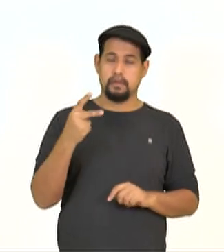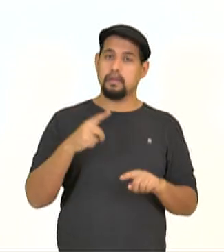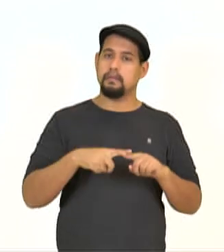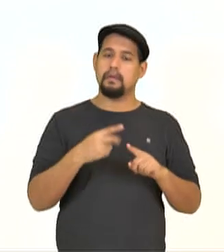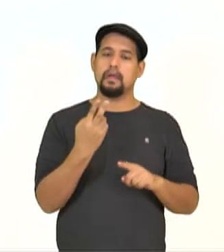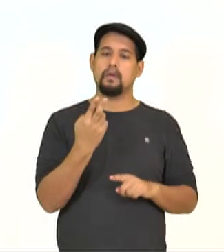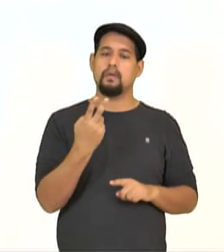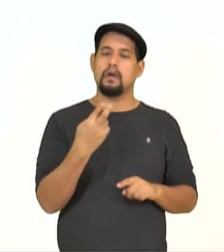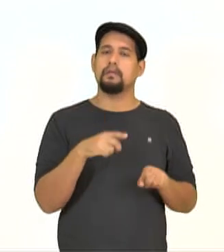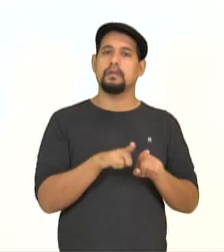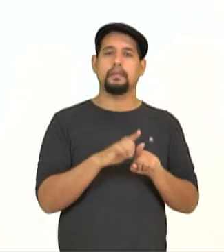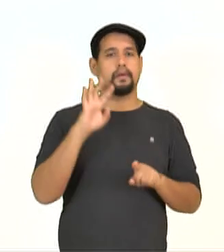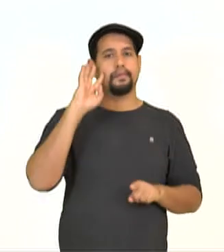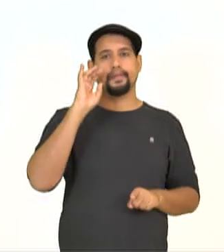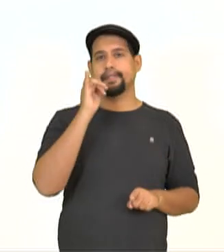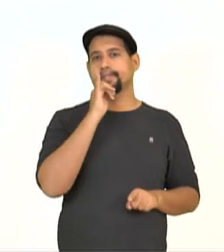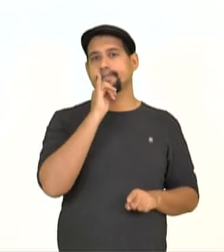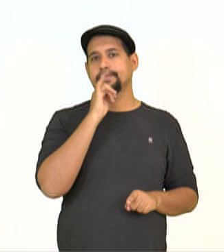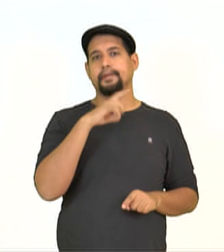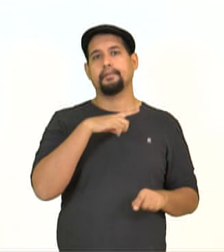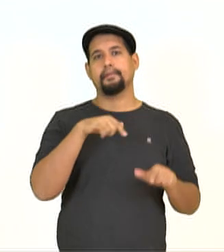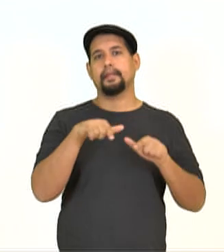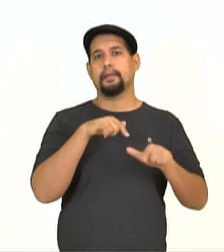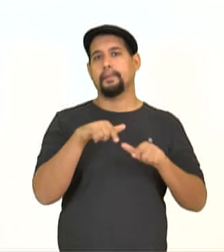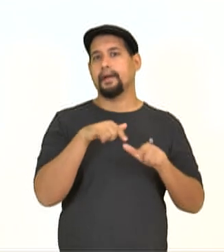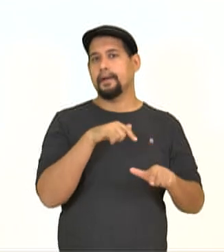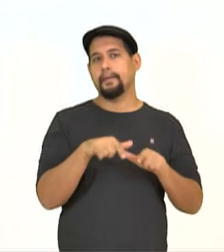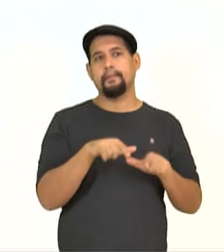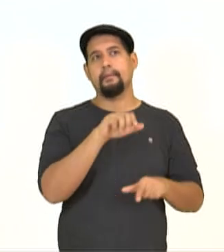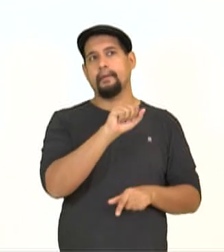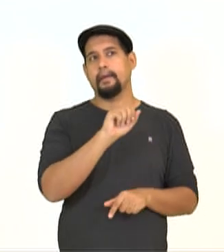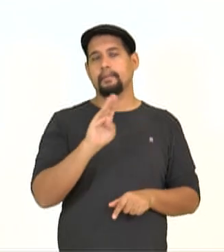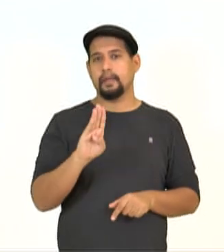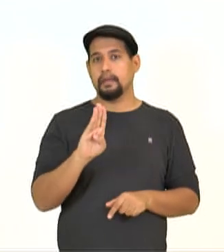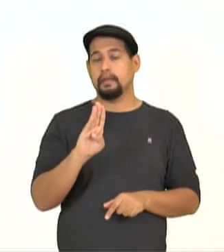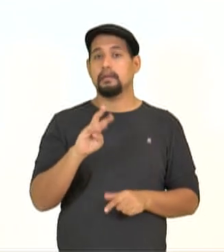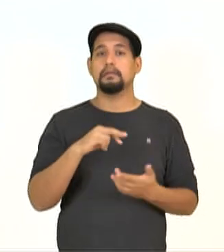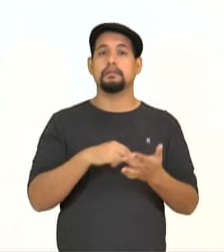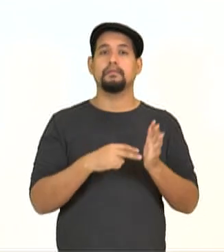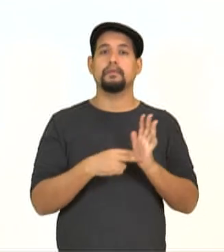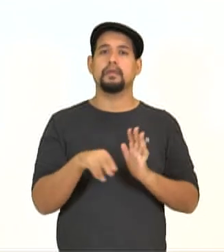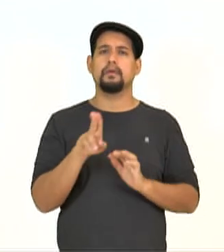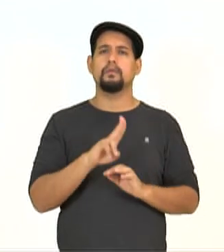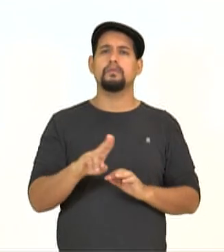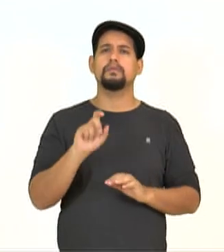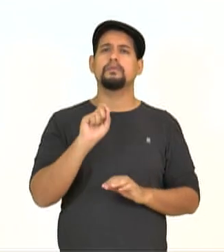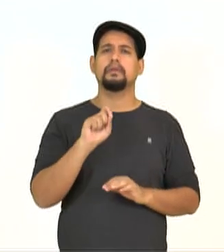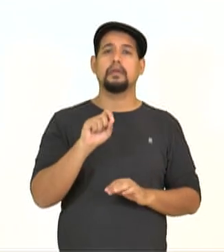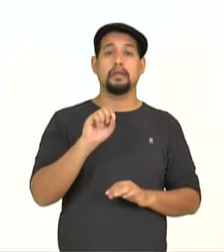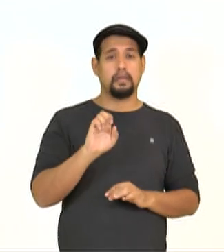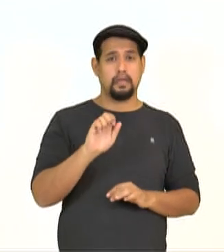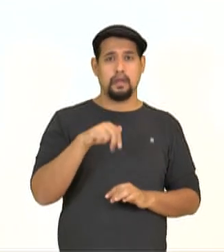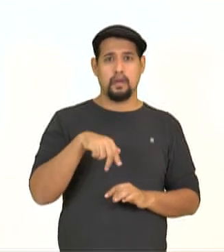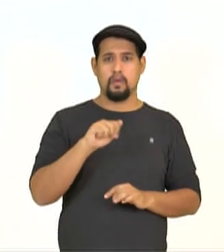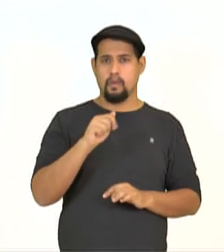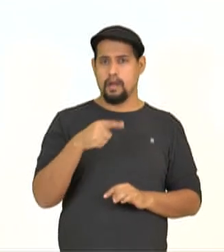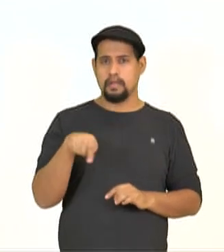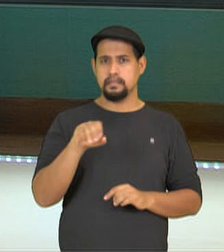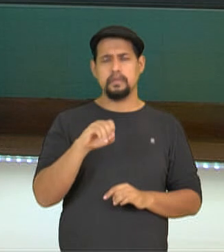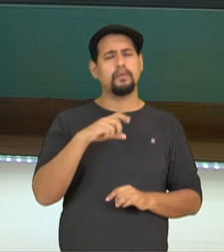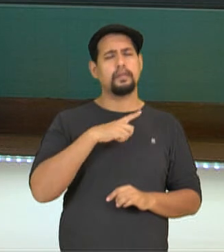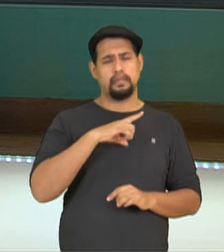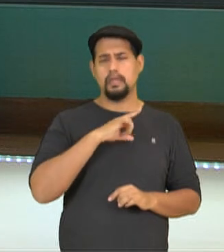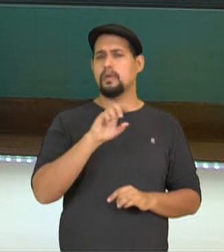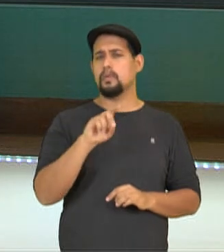Da mesma forma que se eu tiver uma função com os coeficientes a e b, ela é proveniente de uma equação que também tem somente